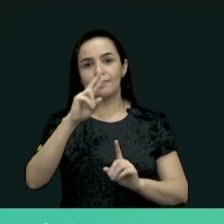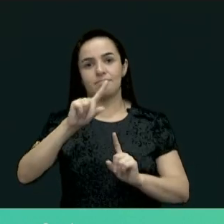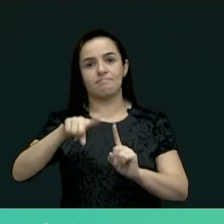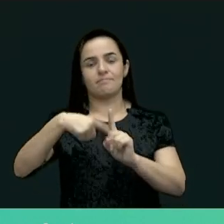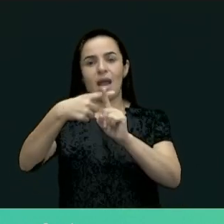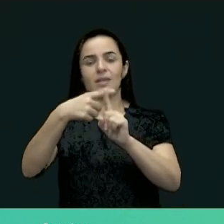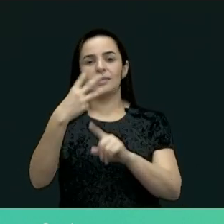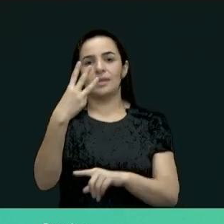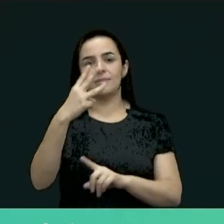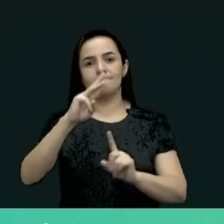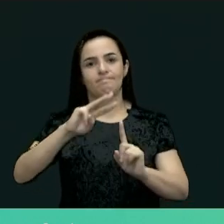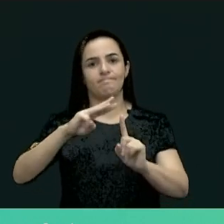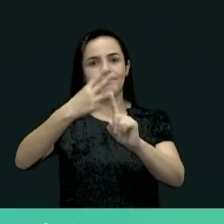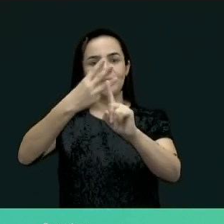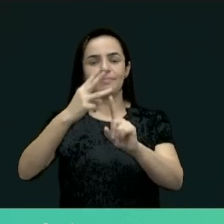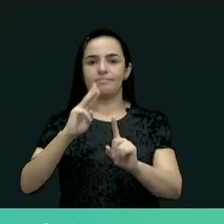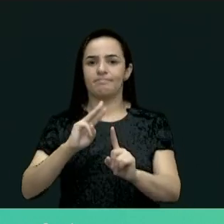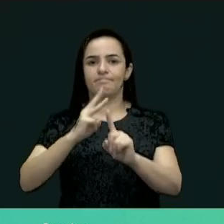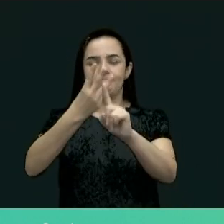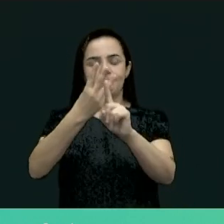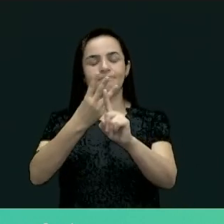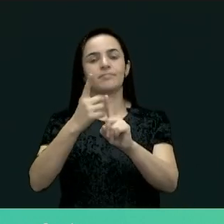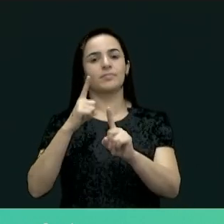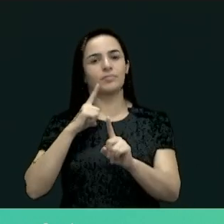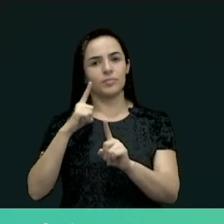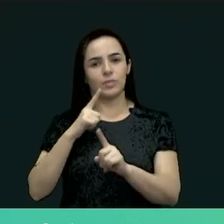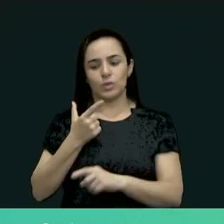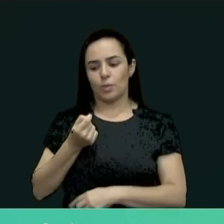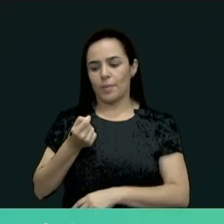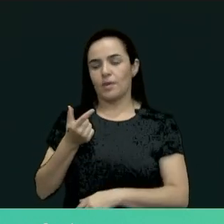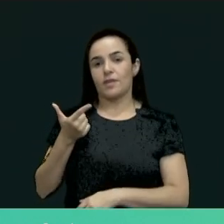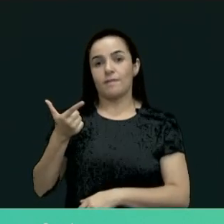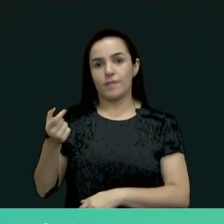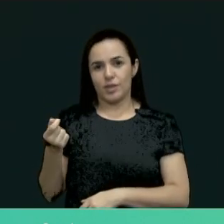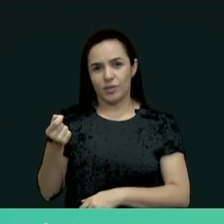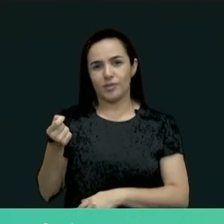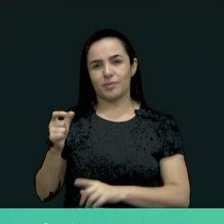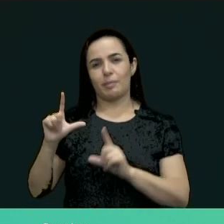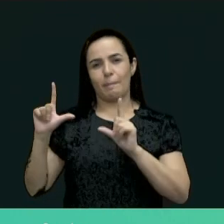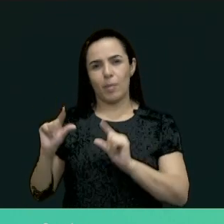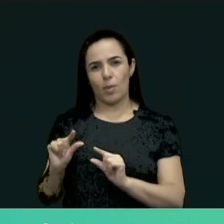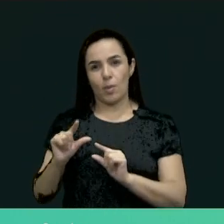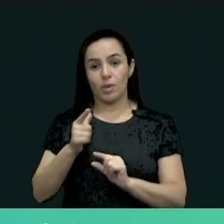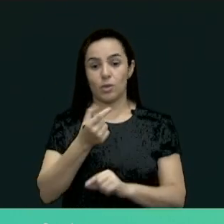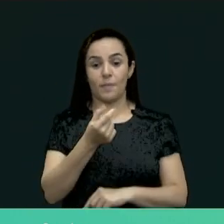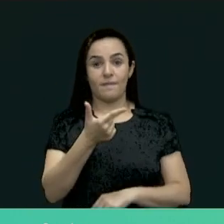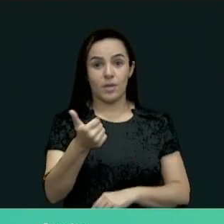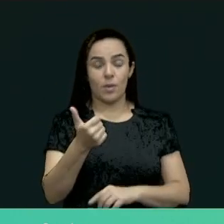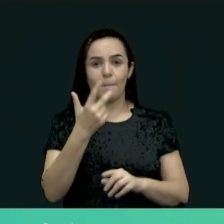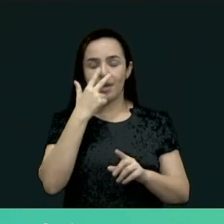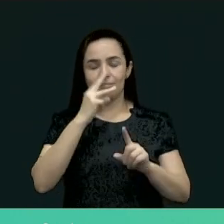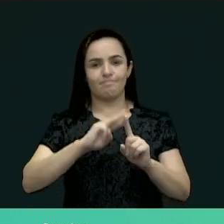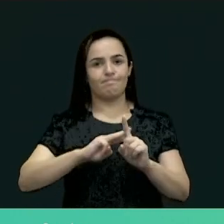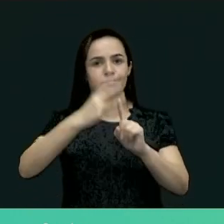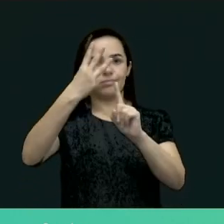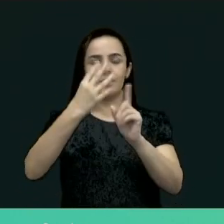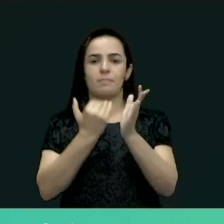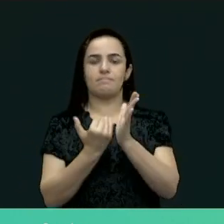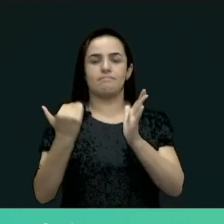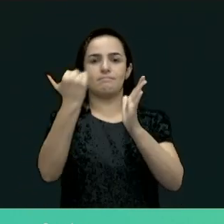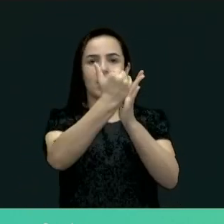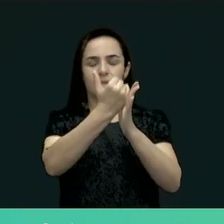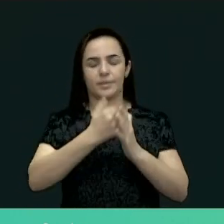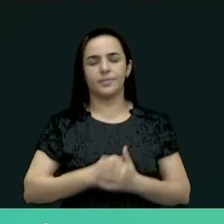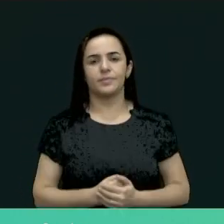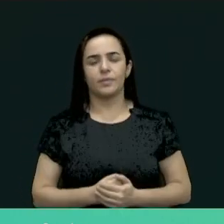do que o maior número ocorrido em 2020. Então, este fator merece muito destaque. O